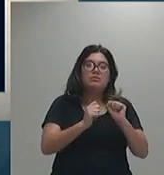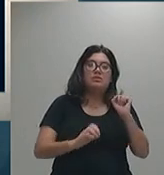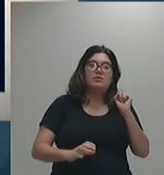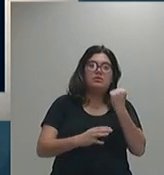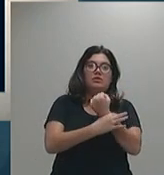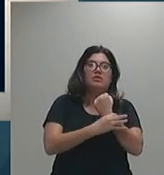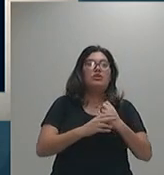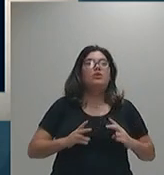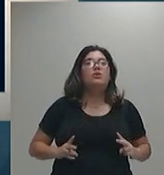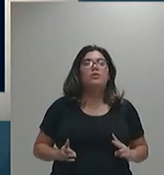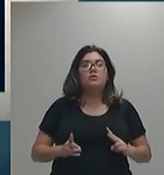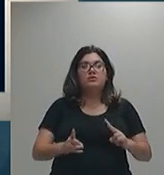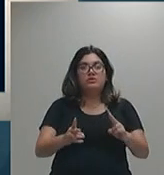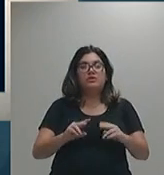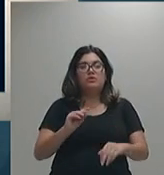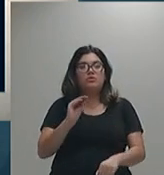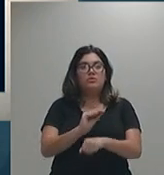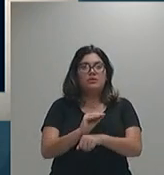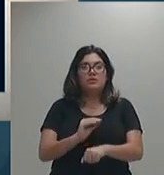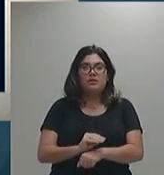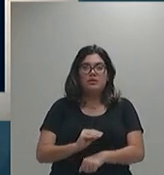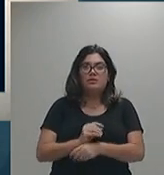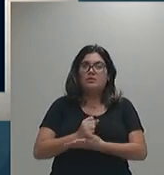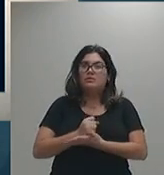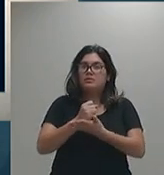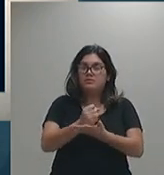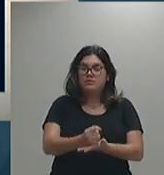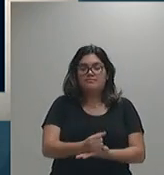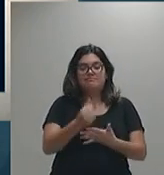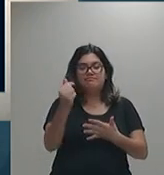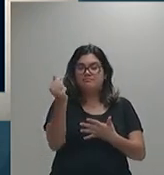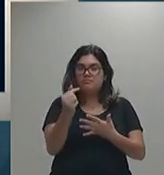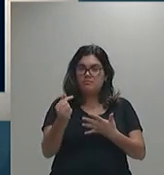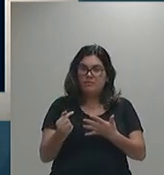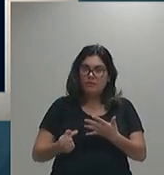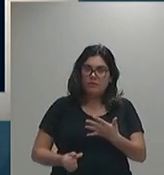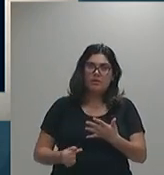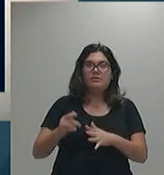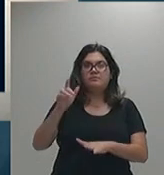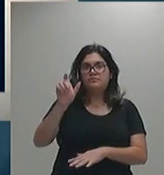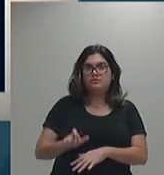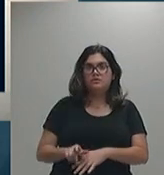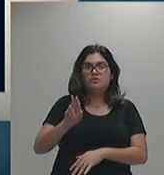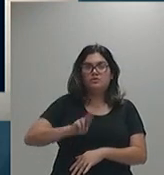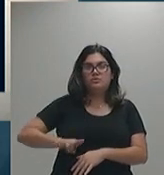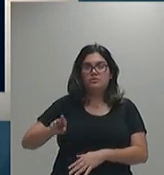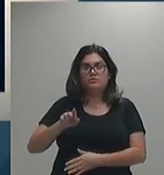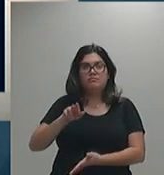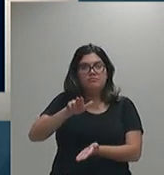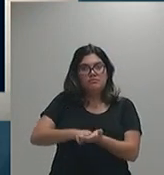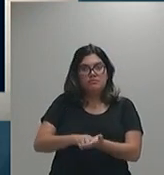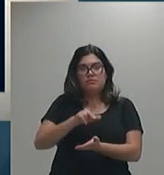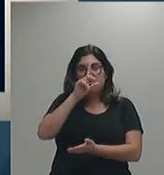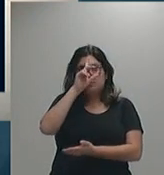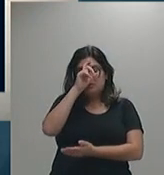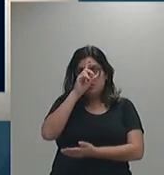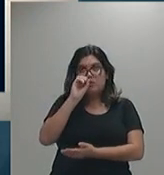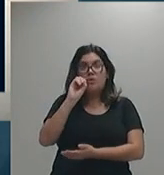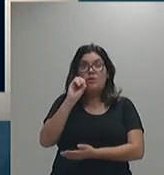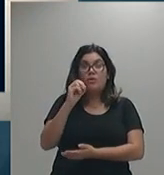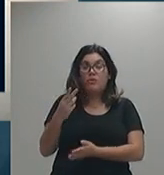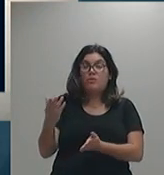dos cuidados assistenciais prescritos a usuária internado ou em pleno tratamento médico